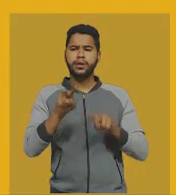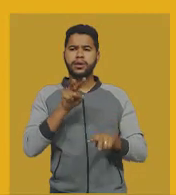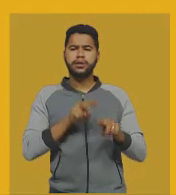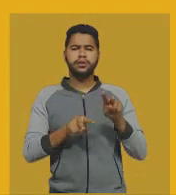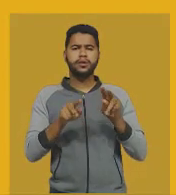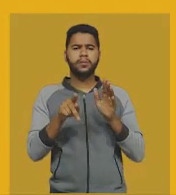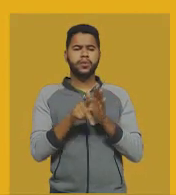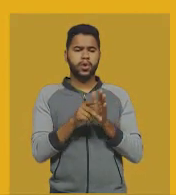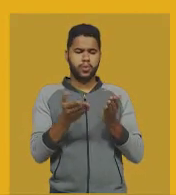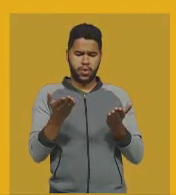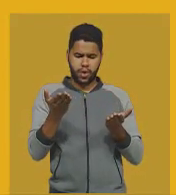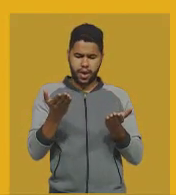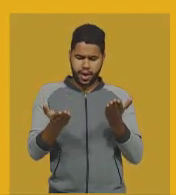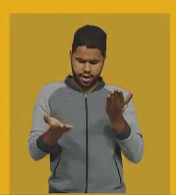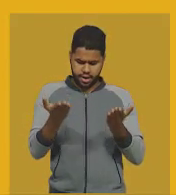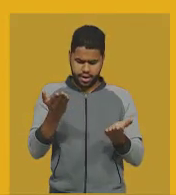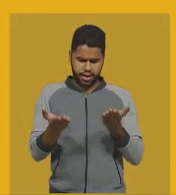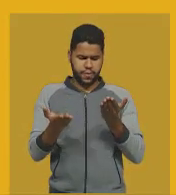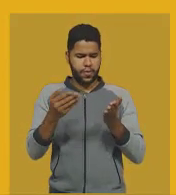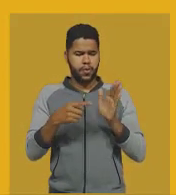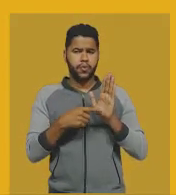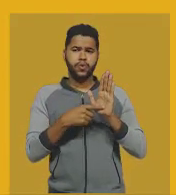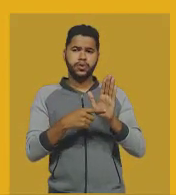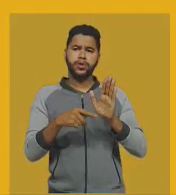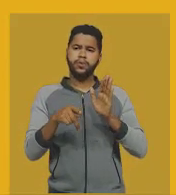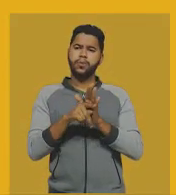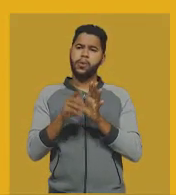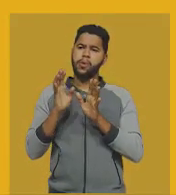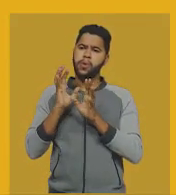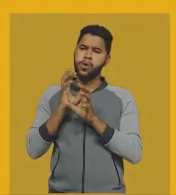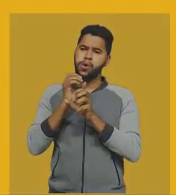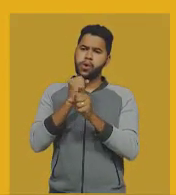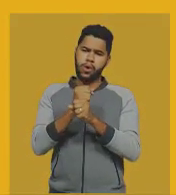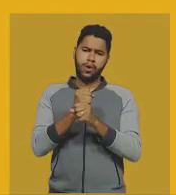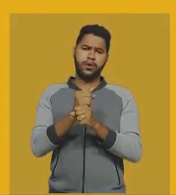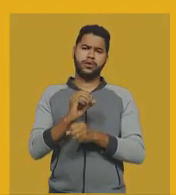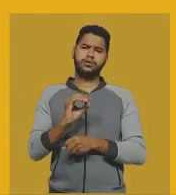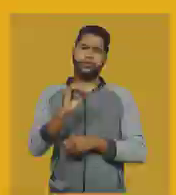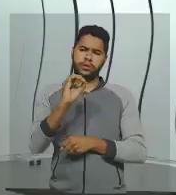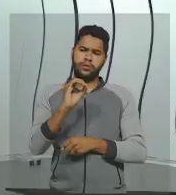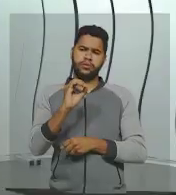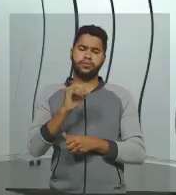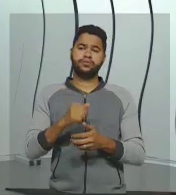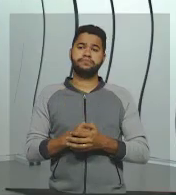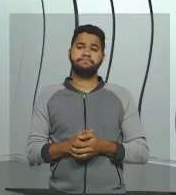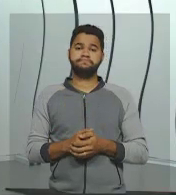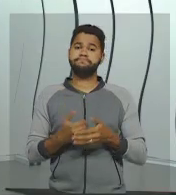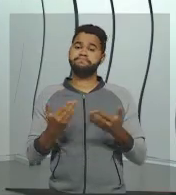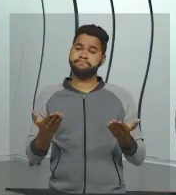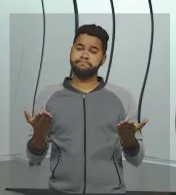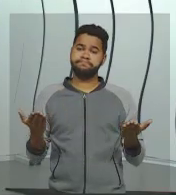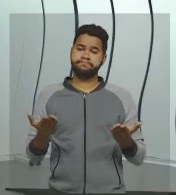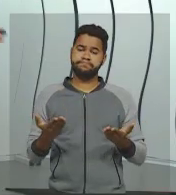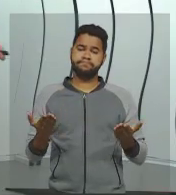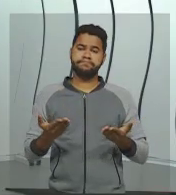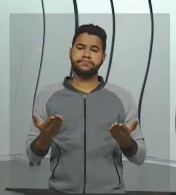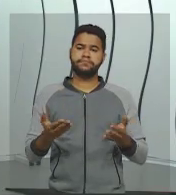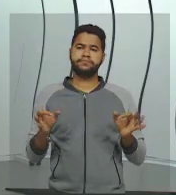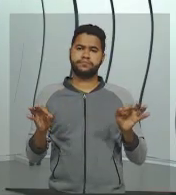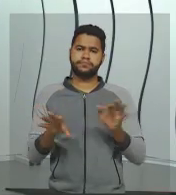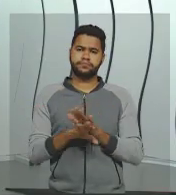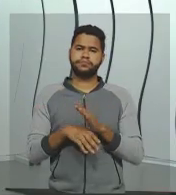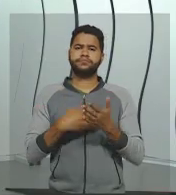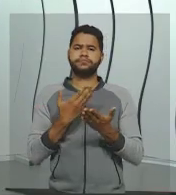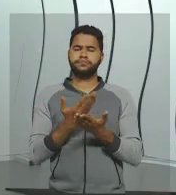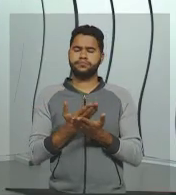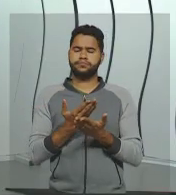condições de equilíbrio de corpo extenso que eu mostrei. Força resultante zero e torque resultante zero. Bom, gente, agora eu estou terminando a minha